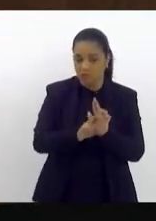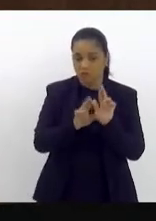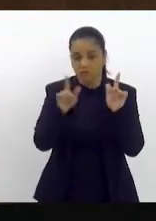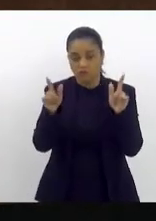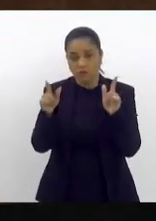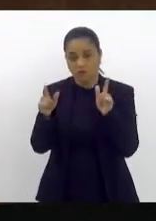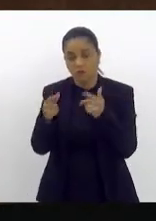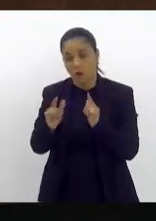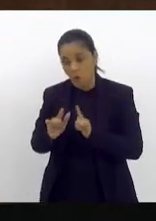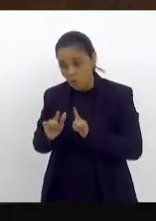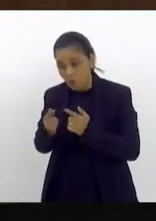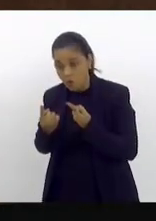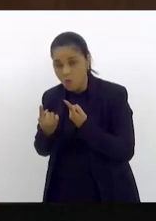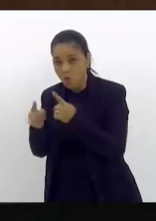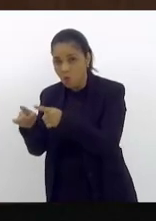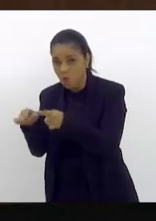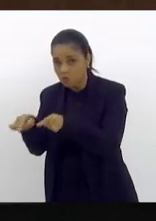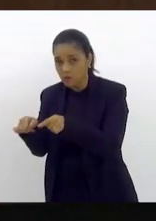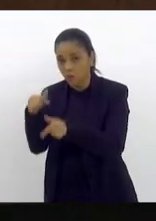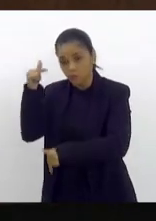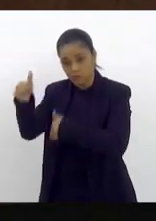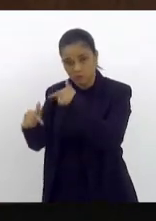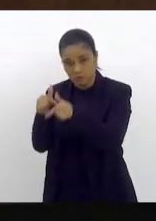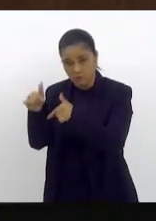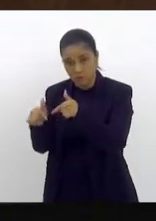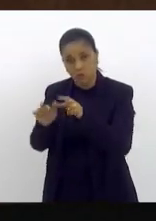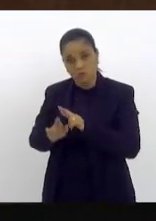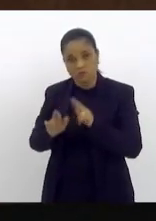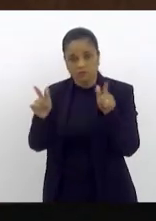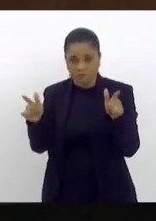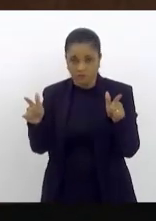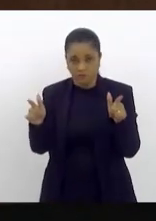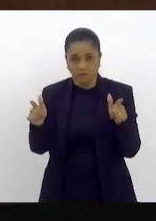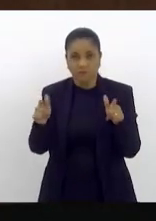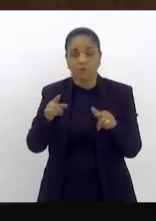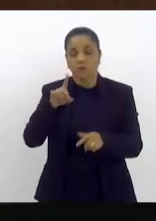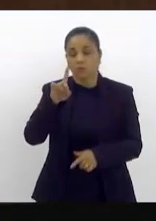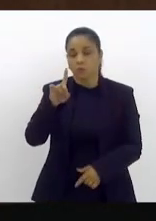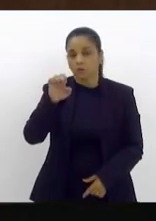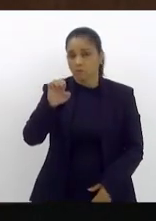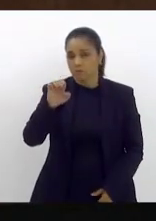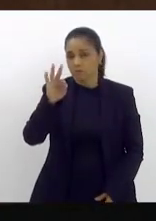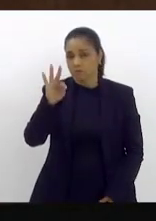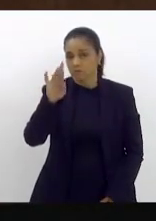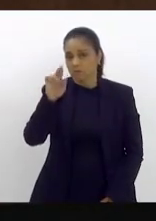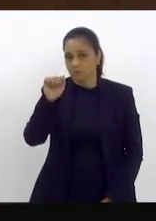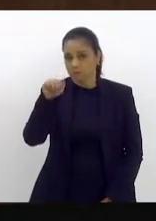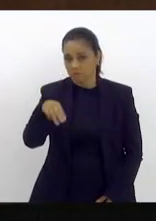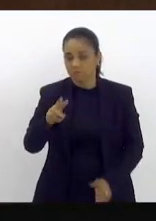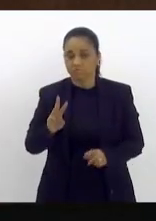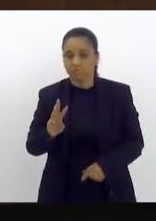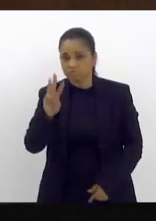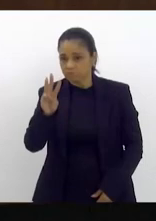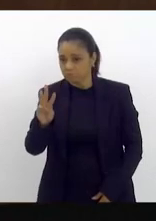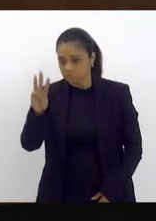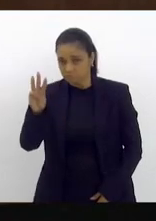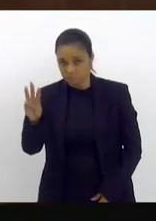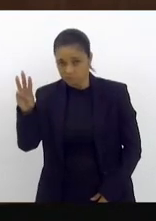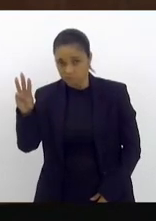completamente diferente. E aqui o Detran colocou aqui no seu site, nessas operações que têm sido